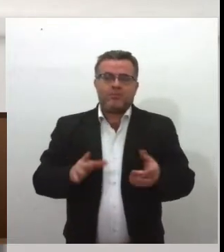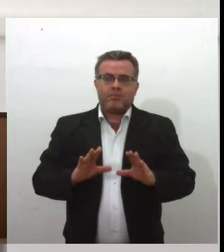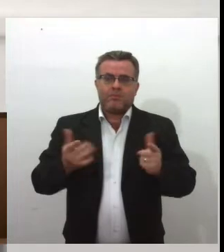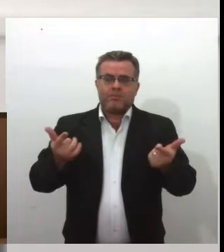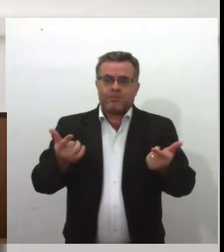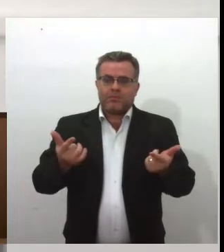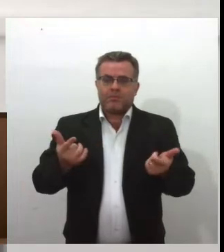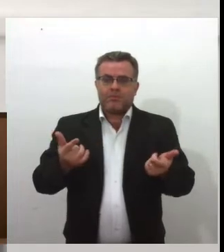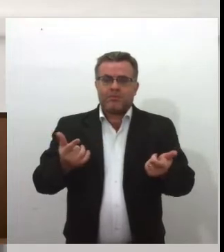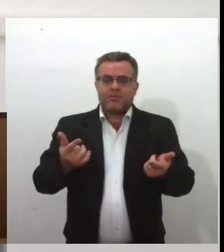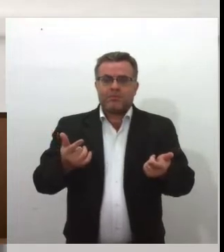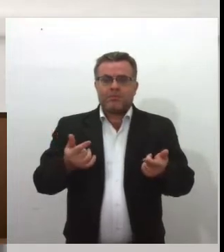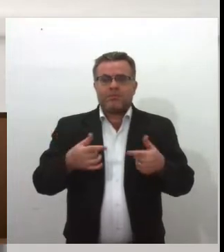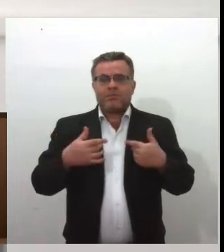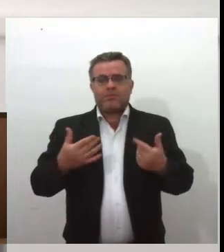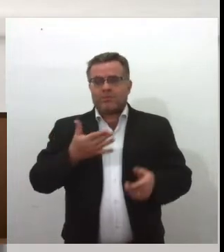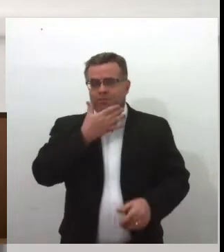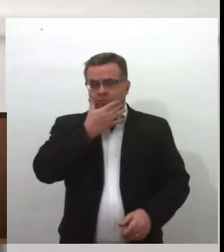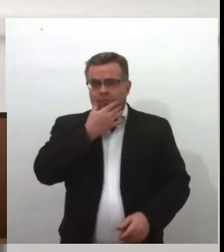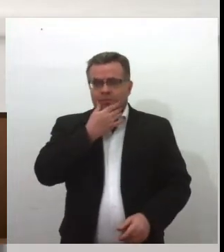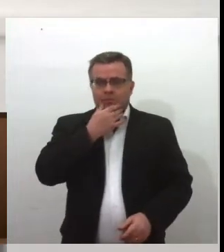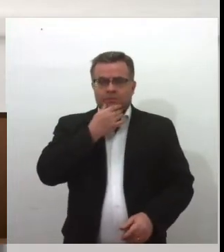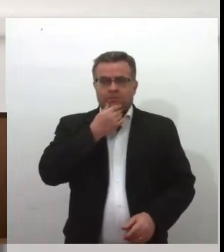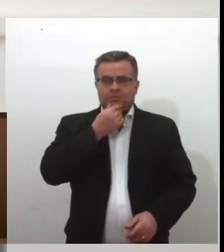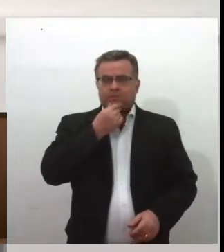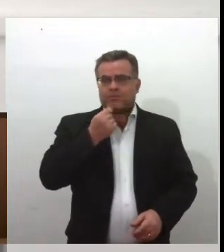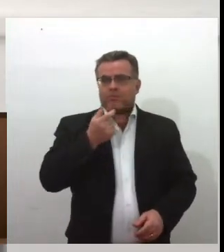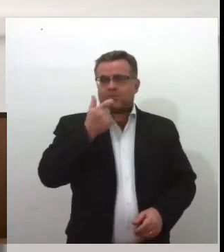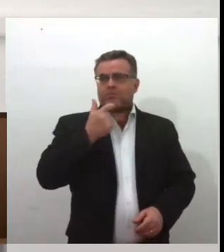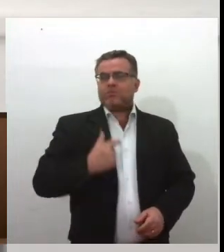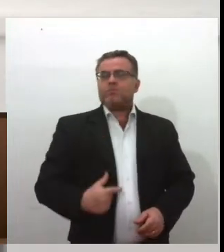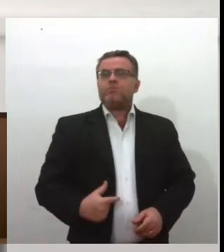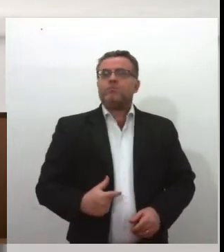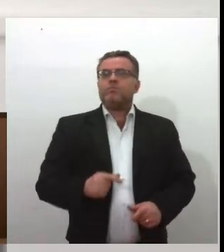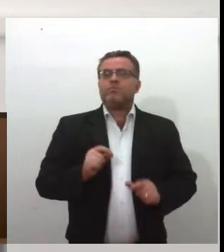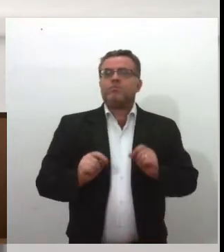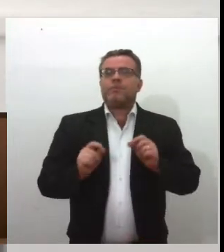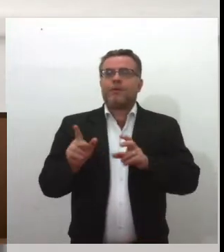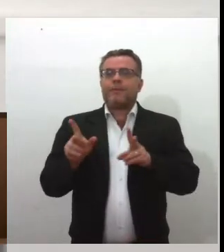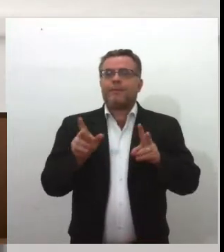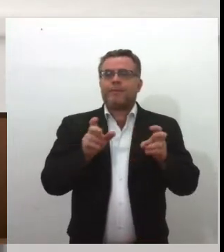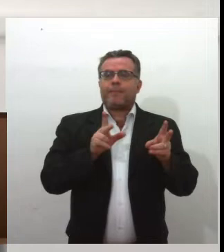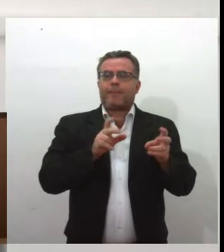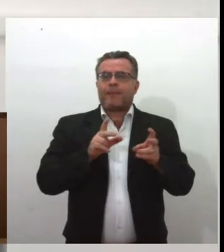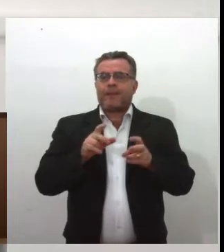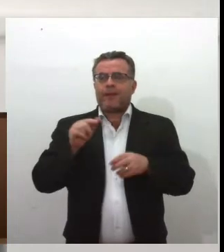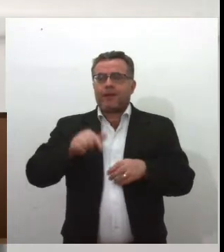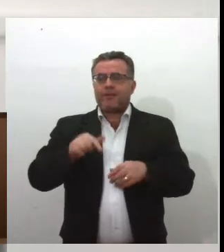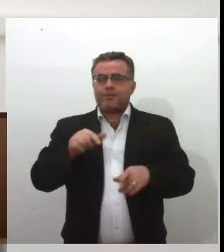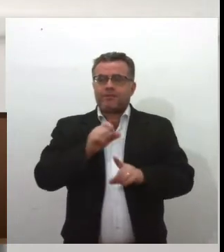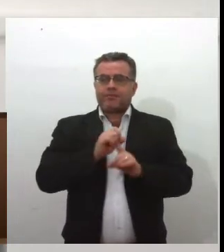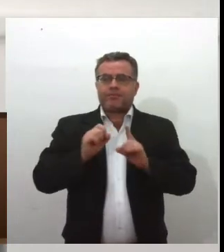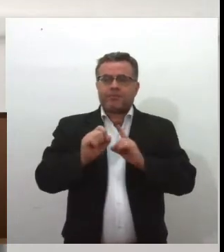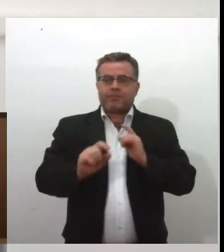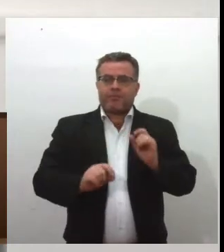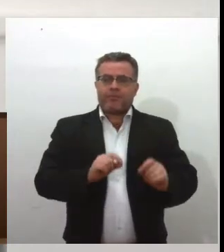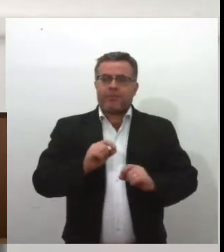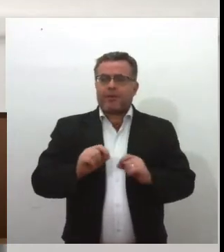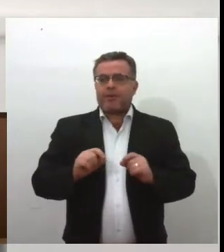a masculinidade, como a gente percebe ou observa na sociedade, é uma construção